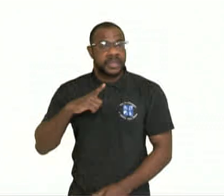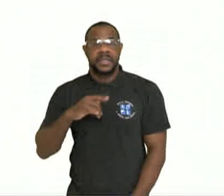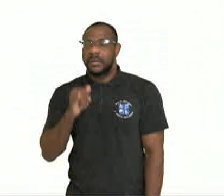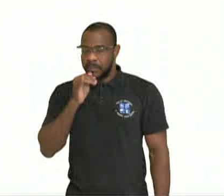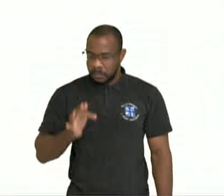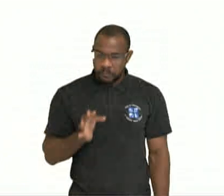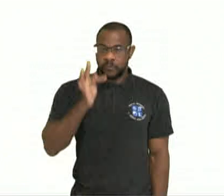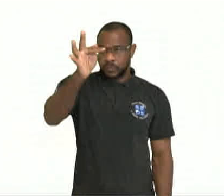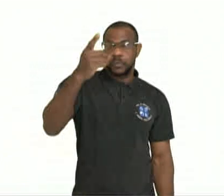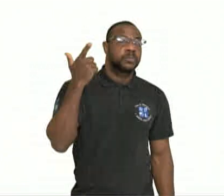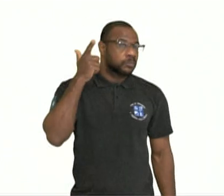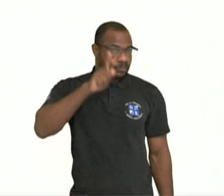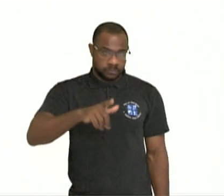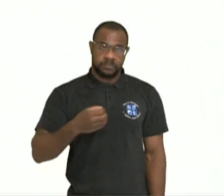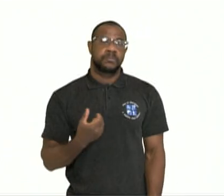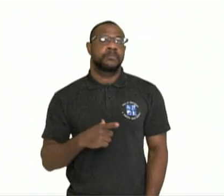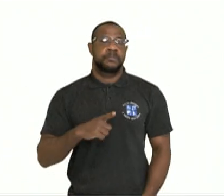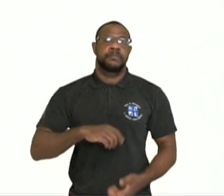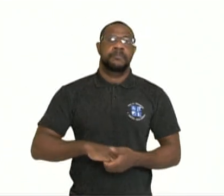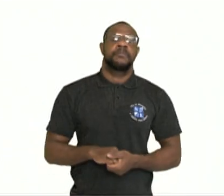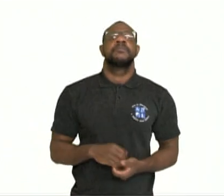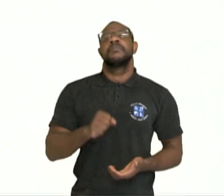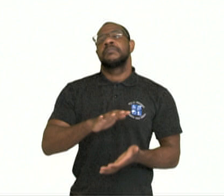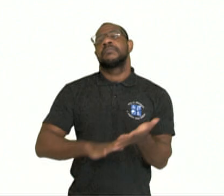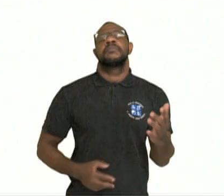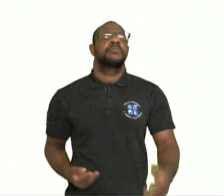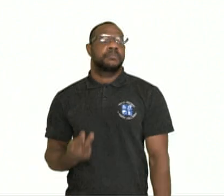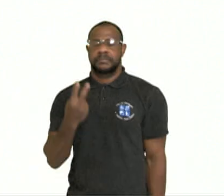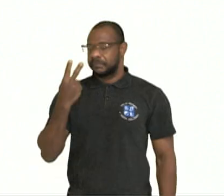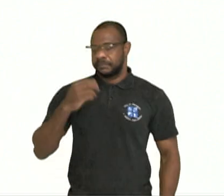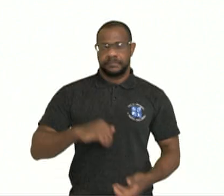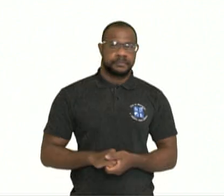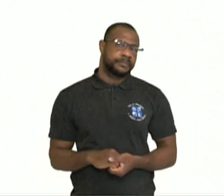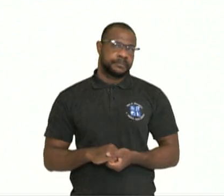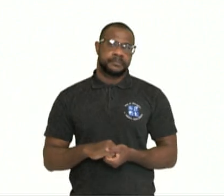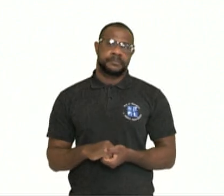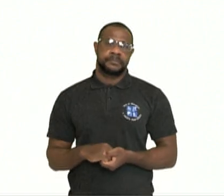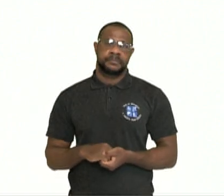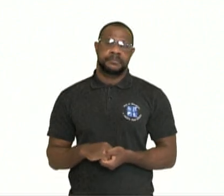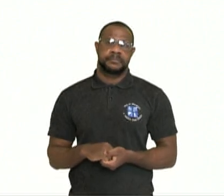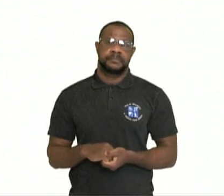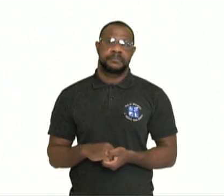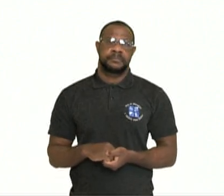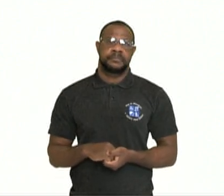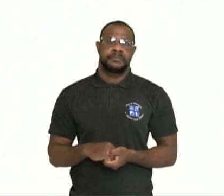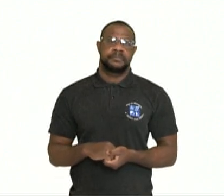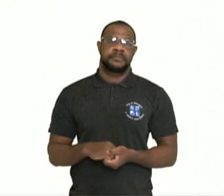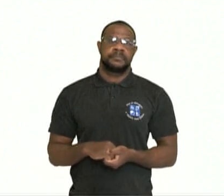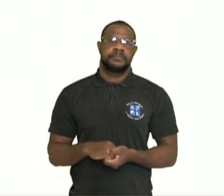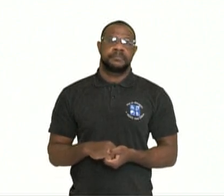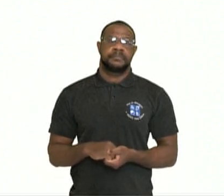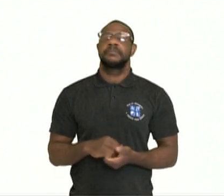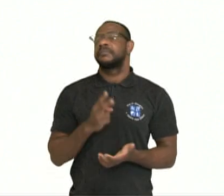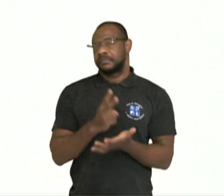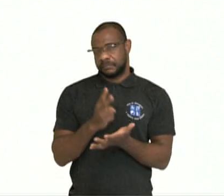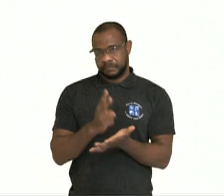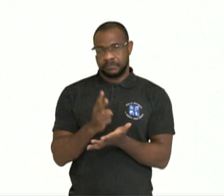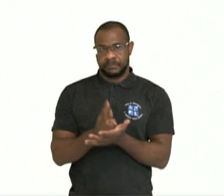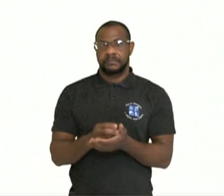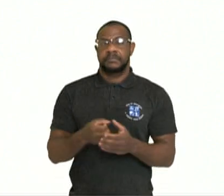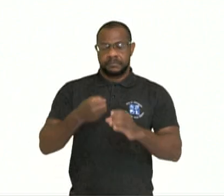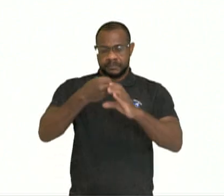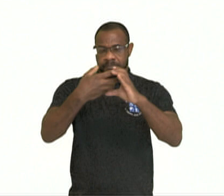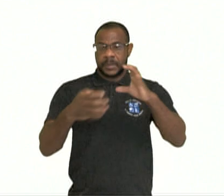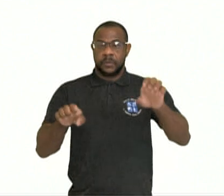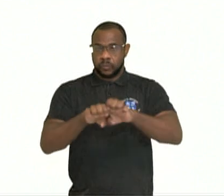bons resultados. Vamos lá para a atividade número 2, ainda é sobre os elementos que compõem a carta